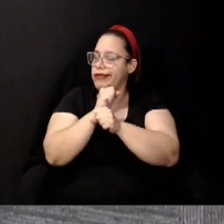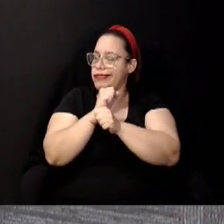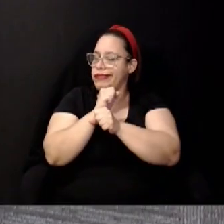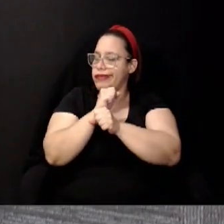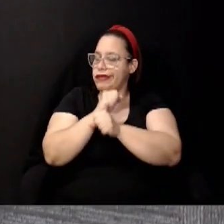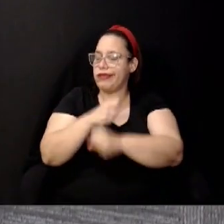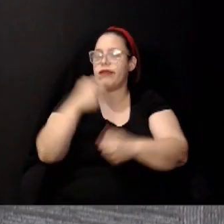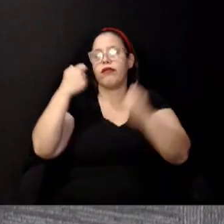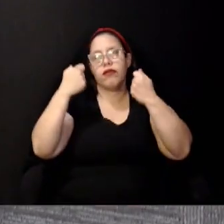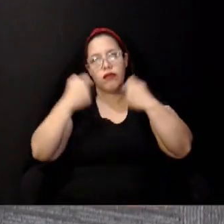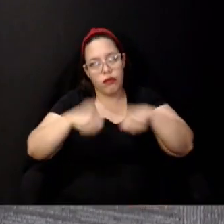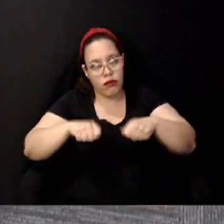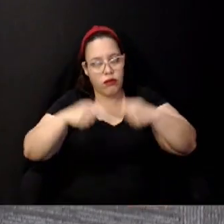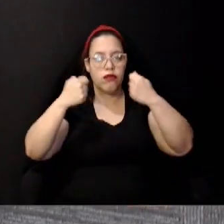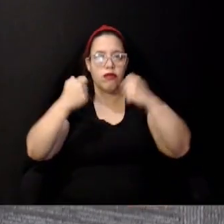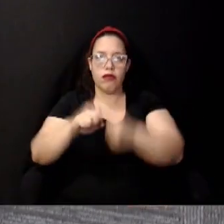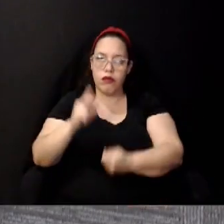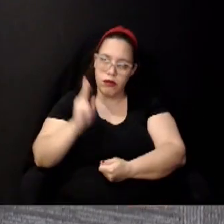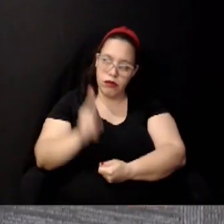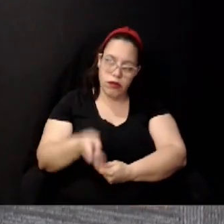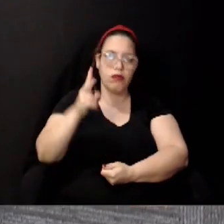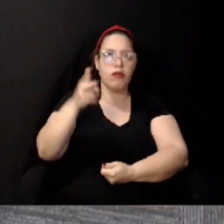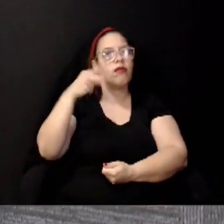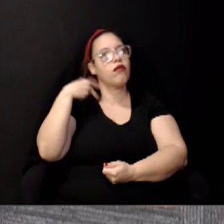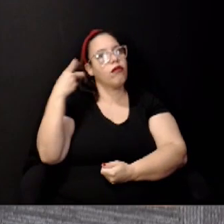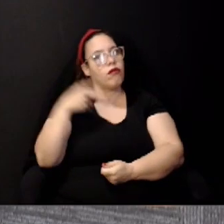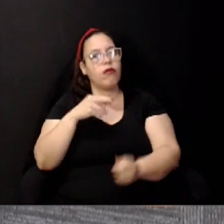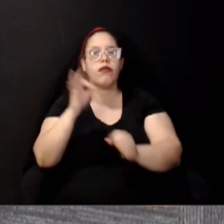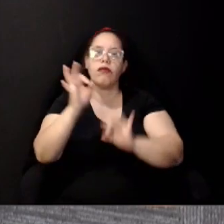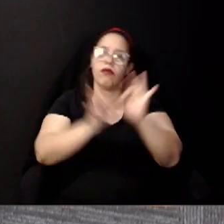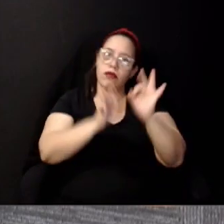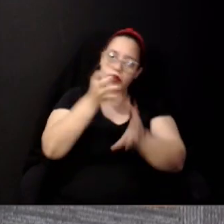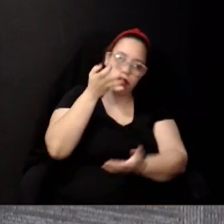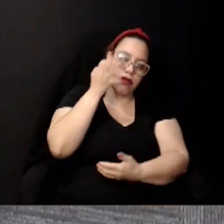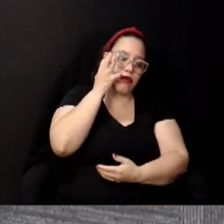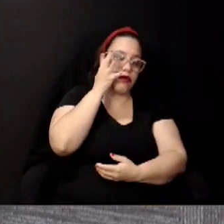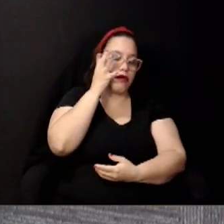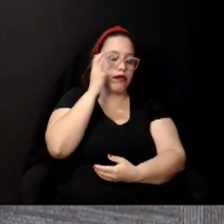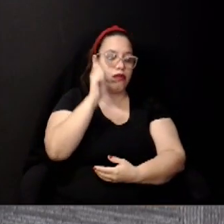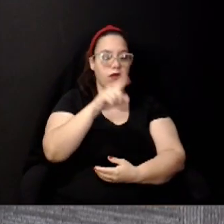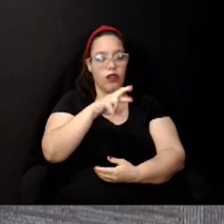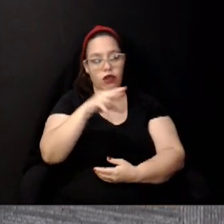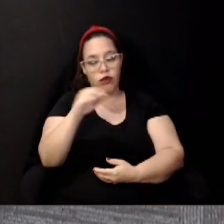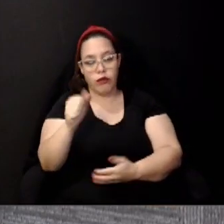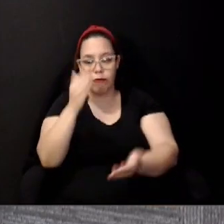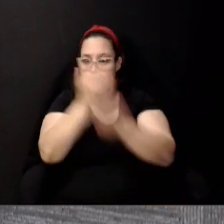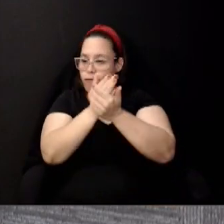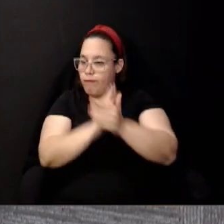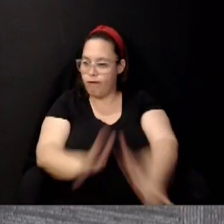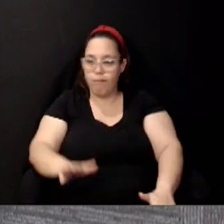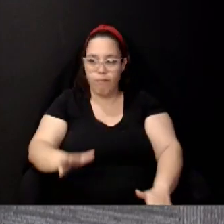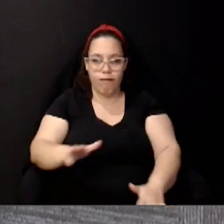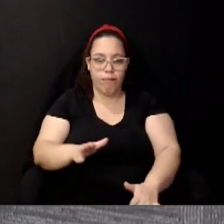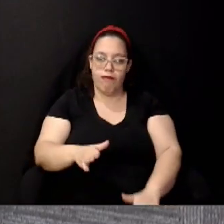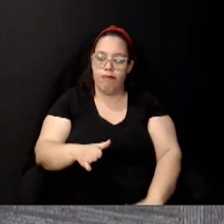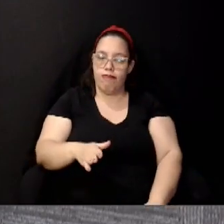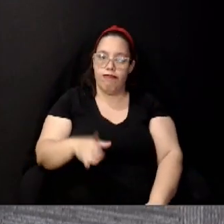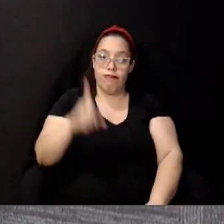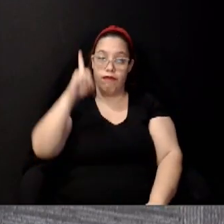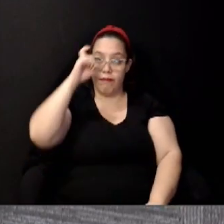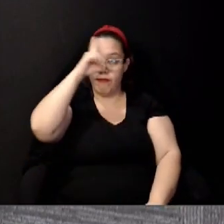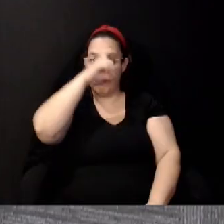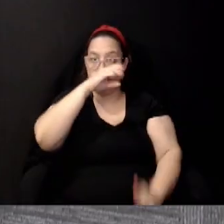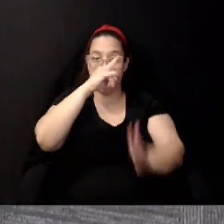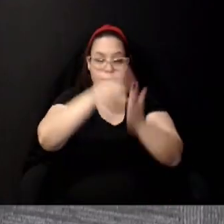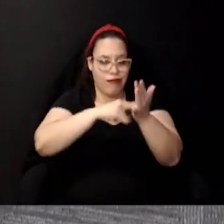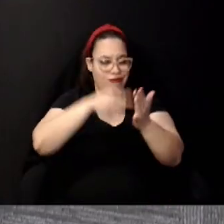vereador ou munícipe para poder regularizar, para conseguir um alvará. Então a gente tem que acabar com esse balcão, com essa burocracia,